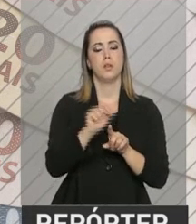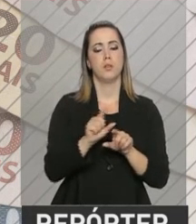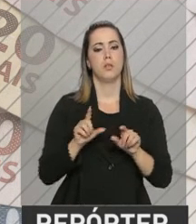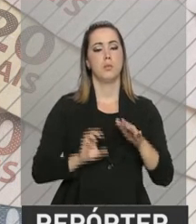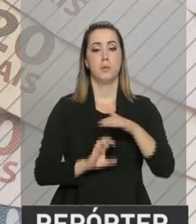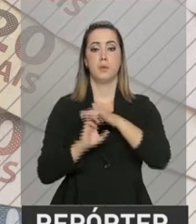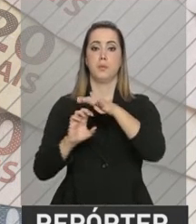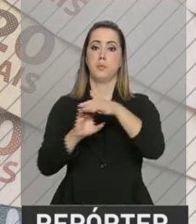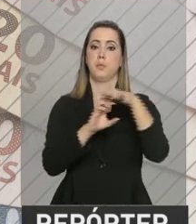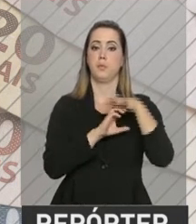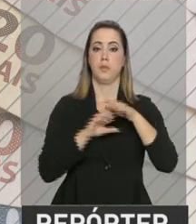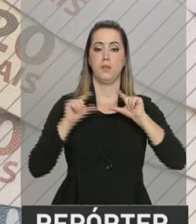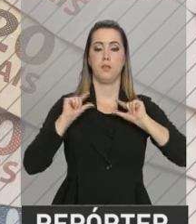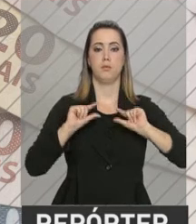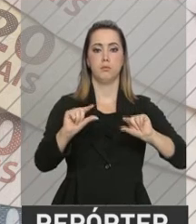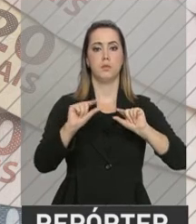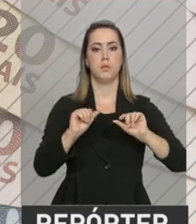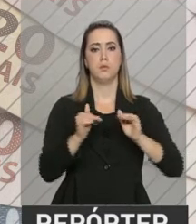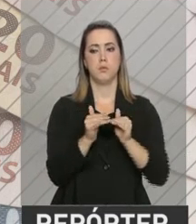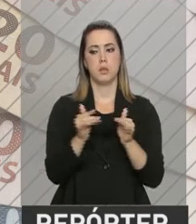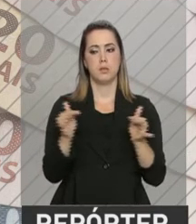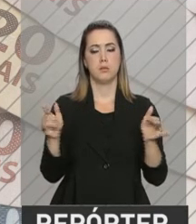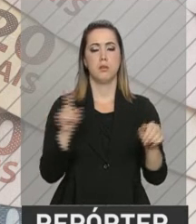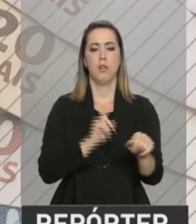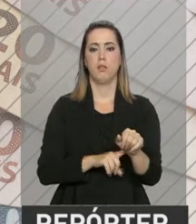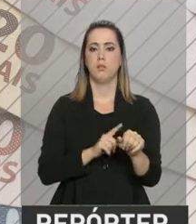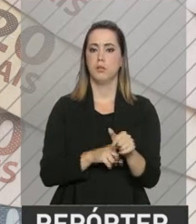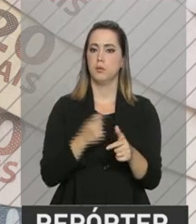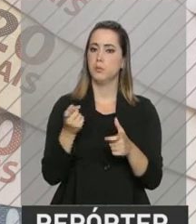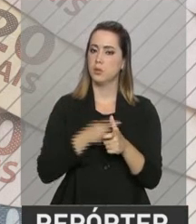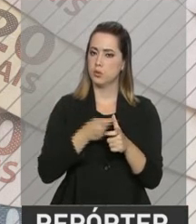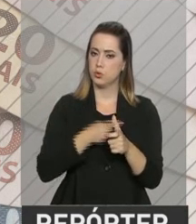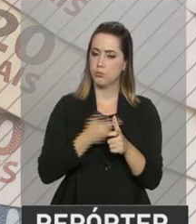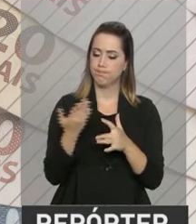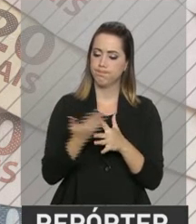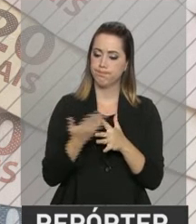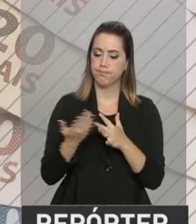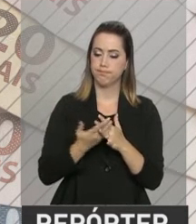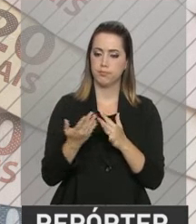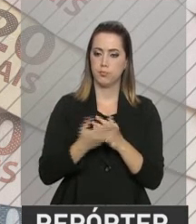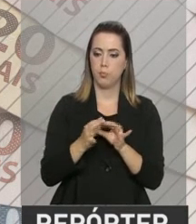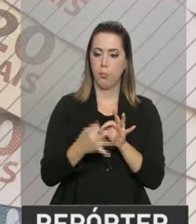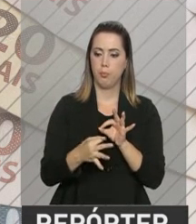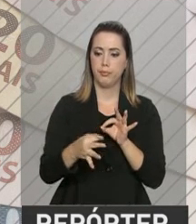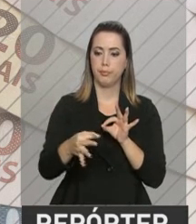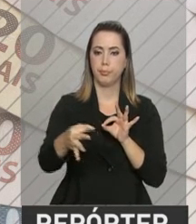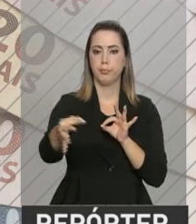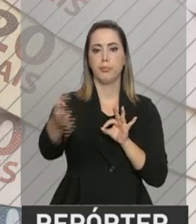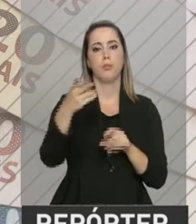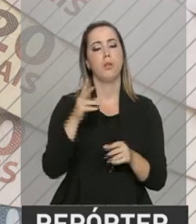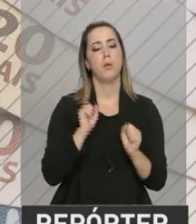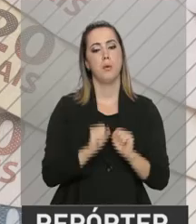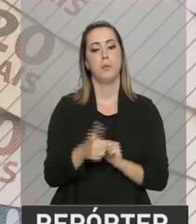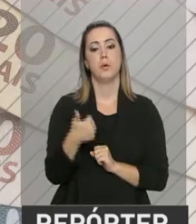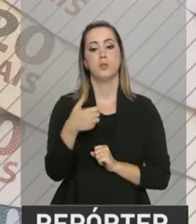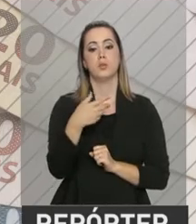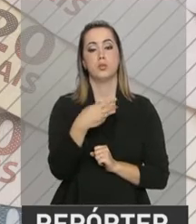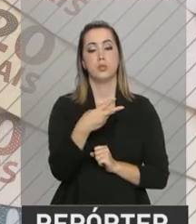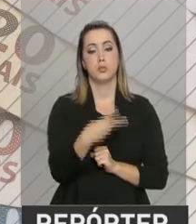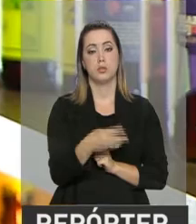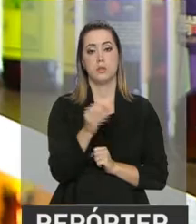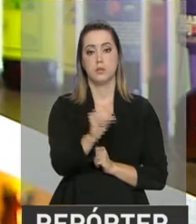ganharam mais prazo para parcelar as dívidas tributárias que agora podem ser quitadas em até 120